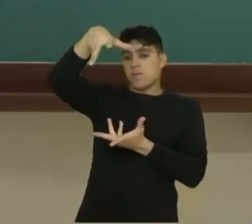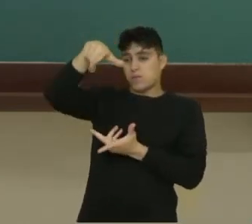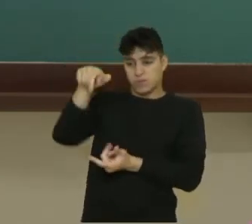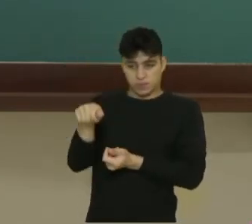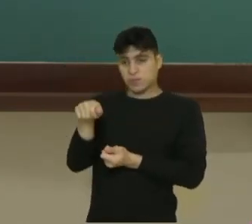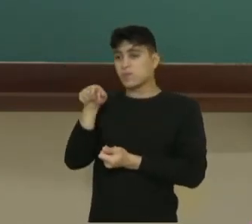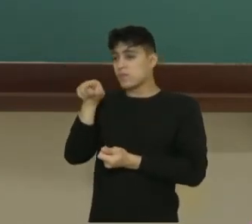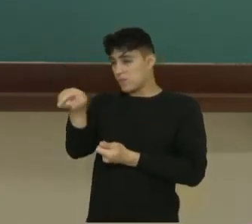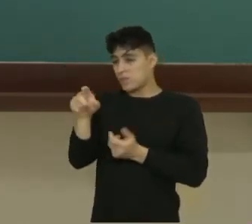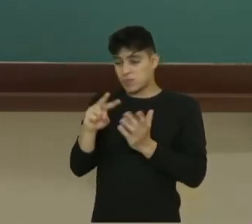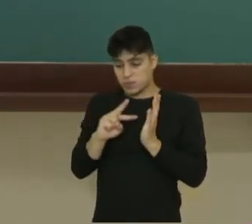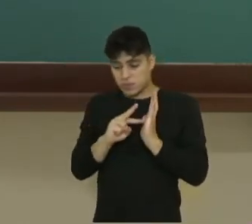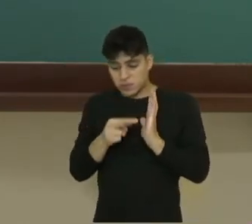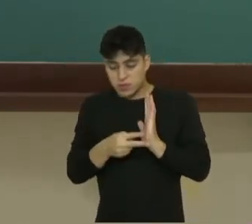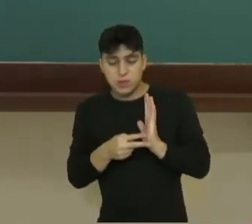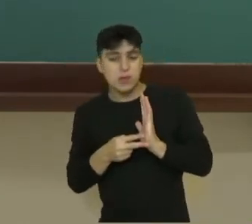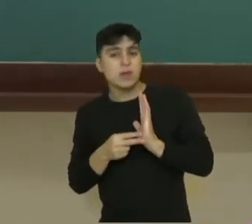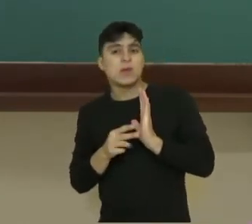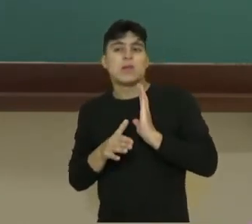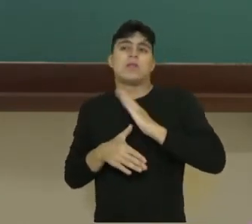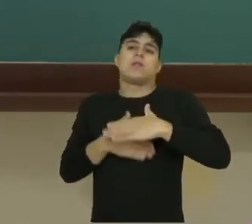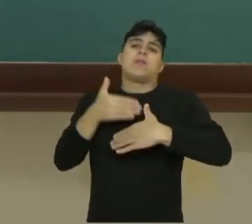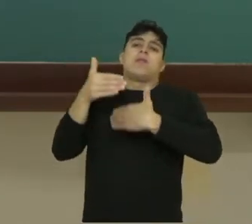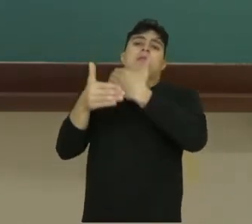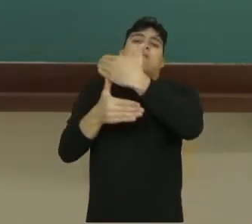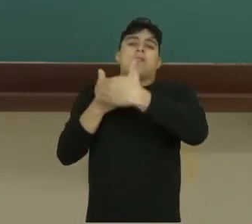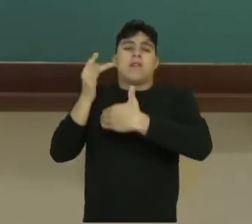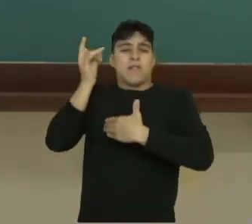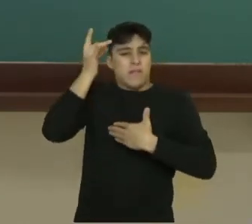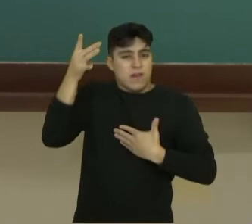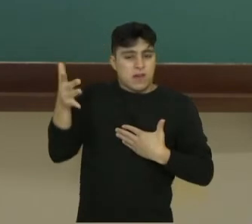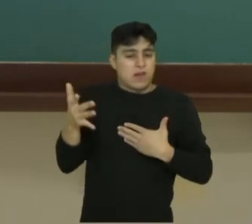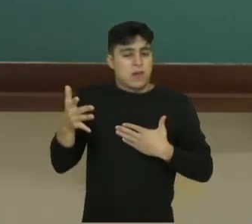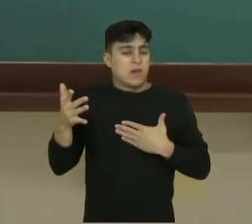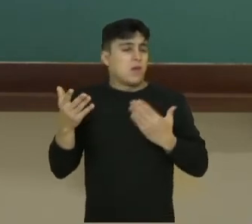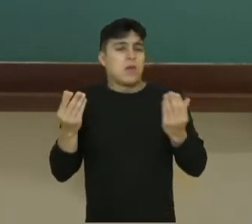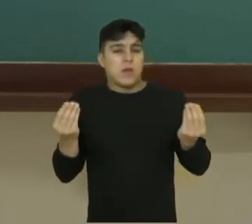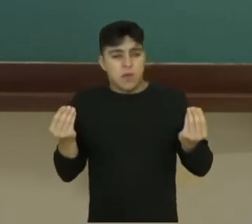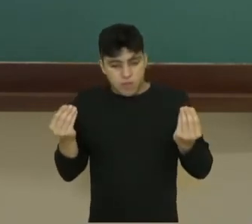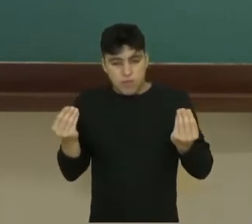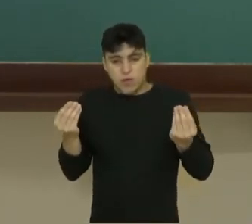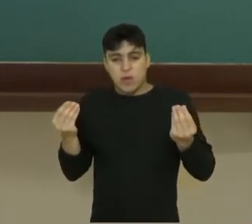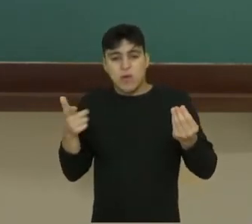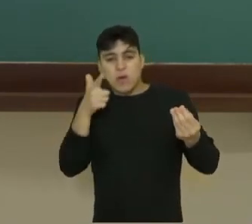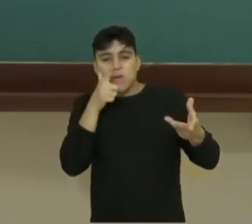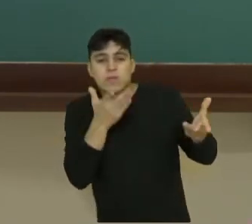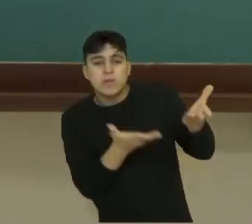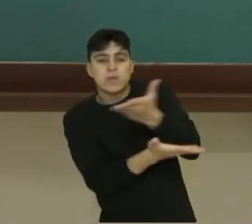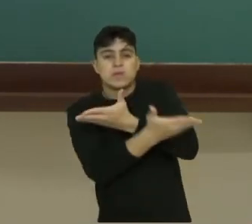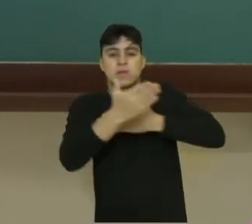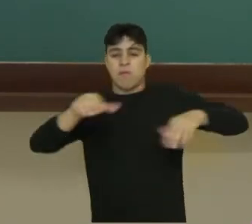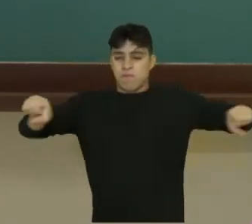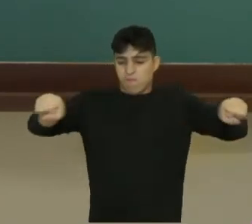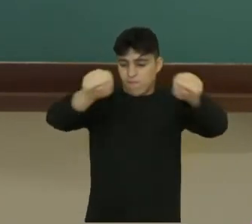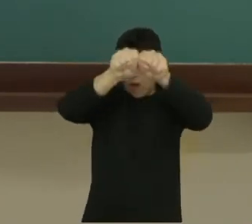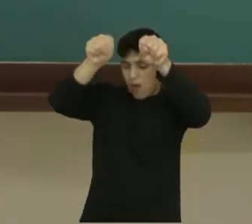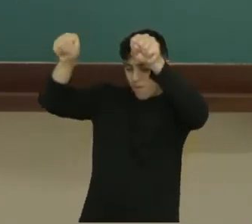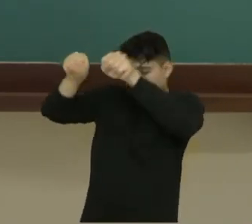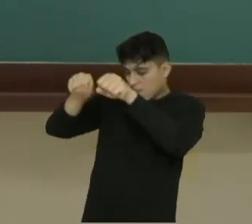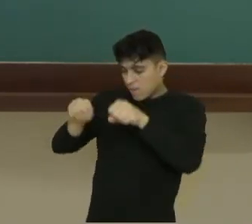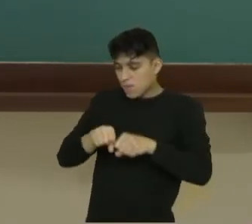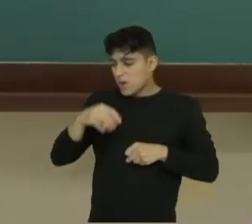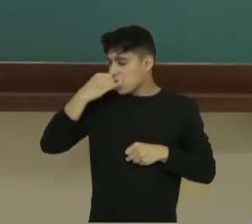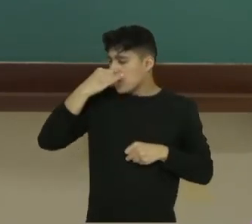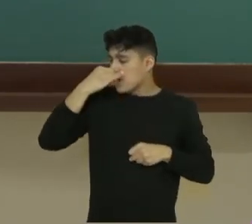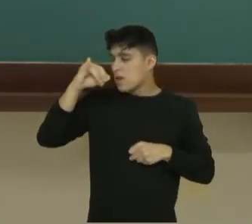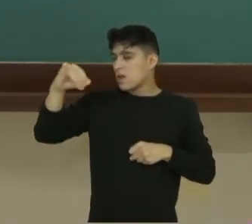ela representa desenvolvimento pela sua facilidade de deslocamento, né? A facilidade de transmissão. Então, isso faz com que a eletricidade